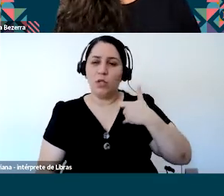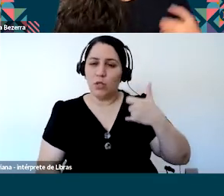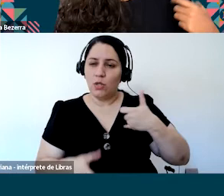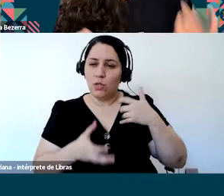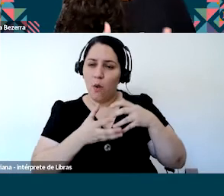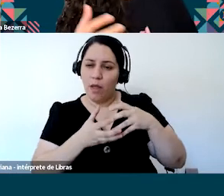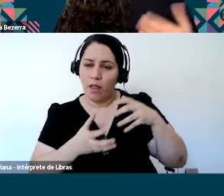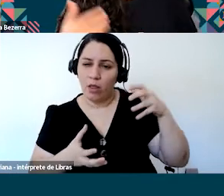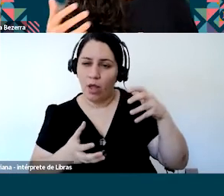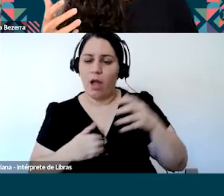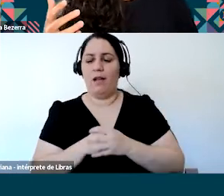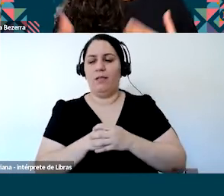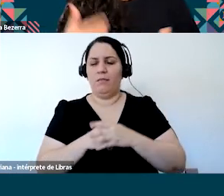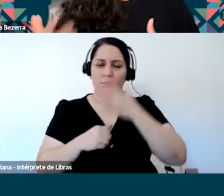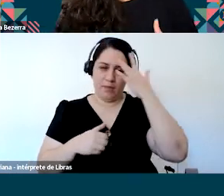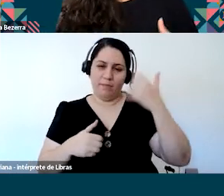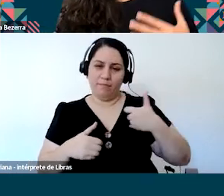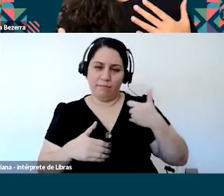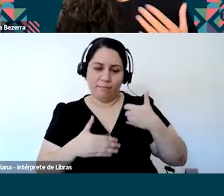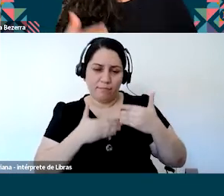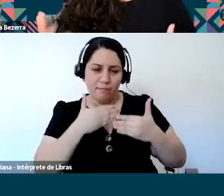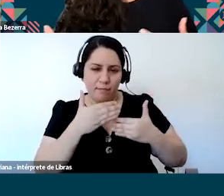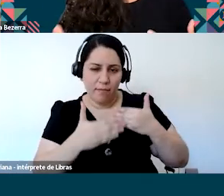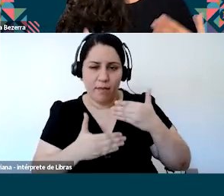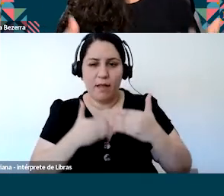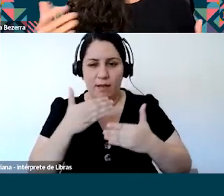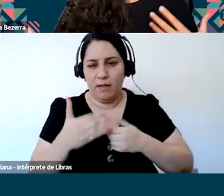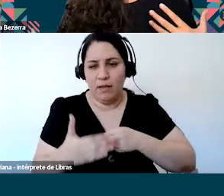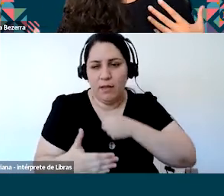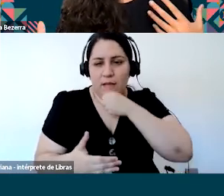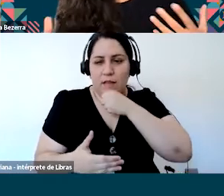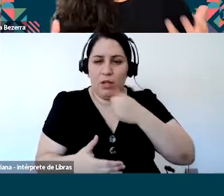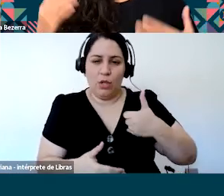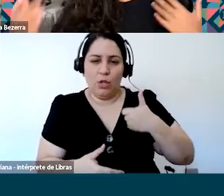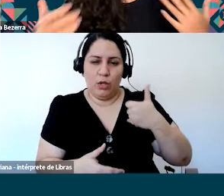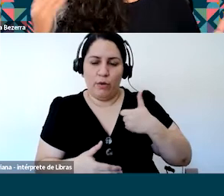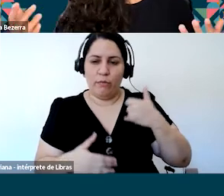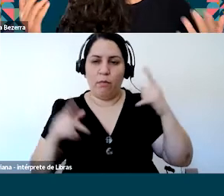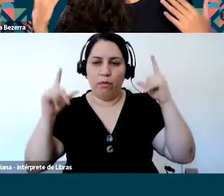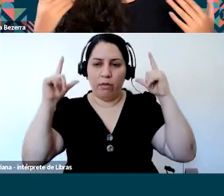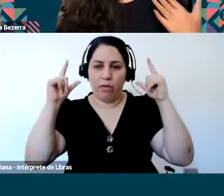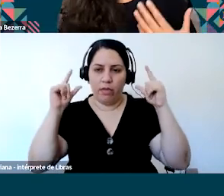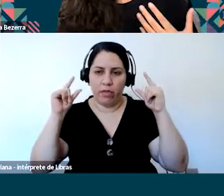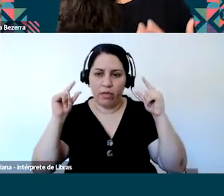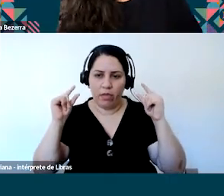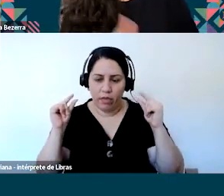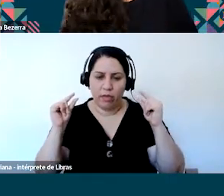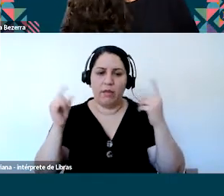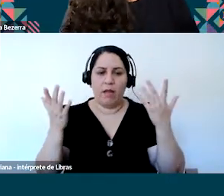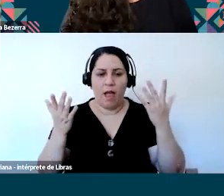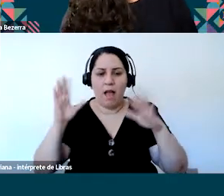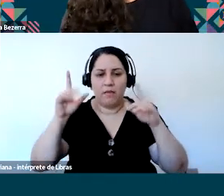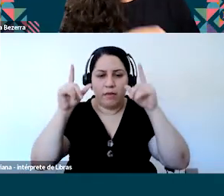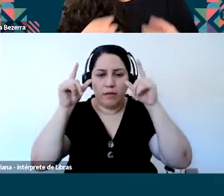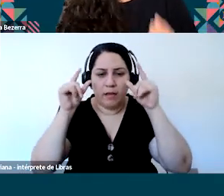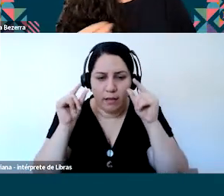idosa. Normalmente, quando vamos envelhecendo, perdemos alguma parte da visão e da audição. E